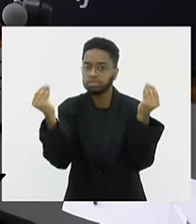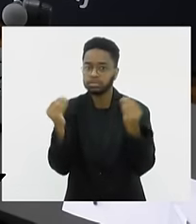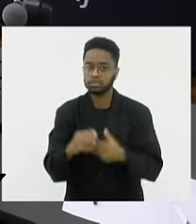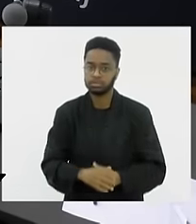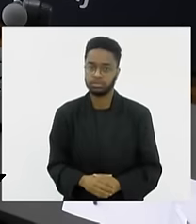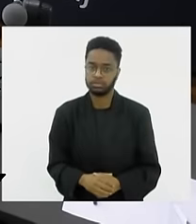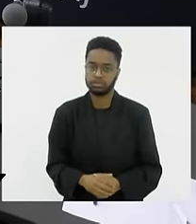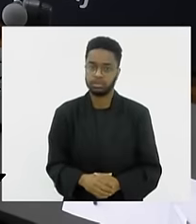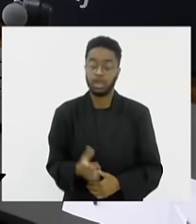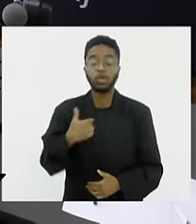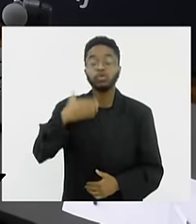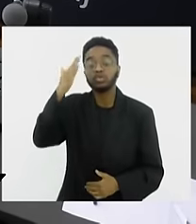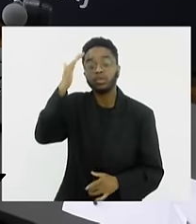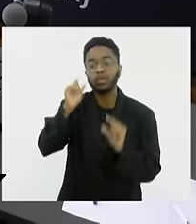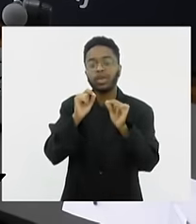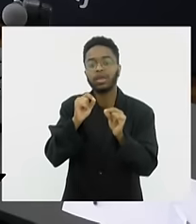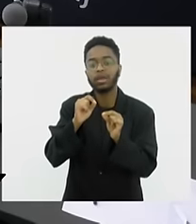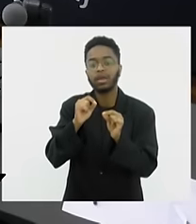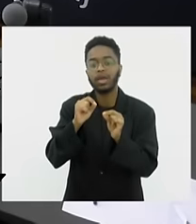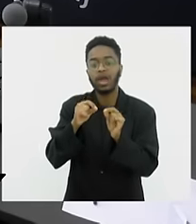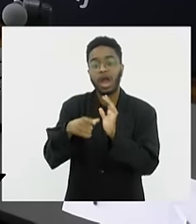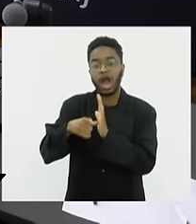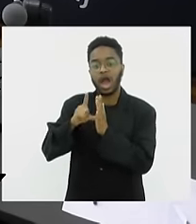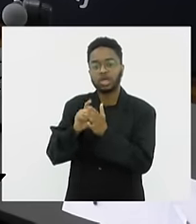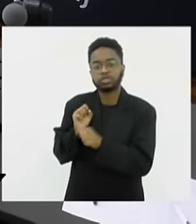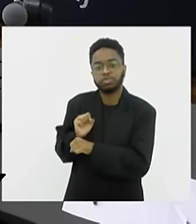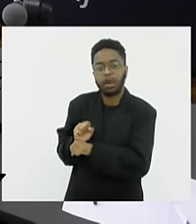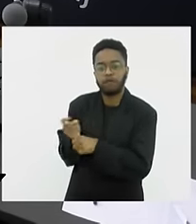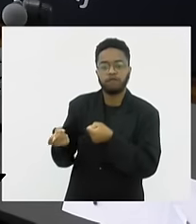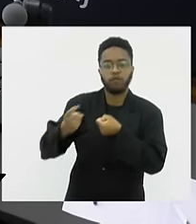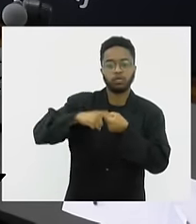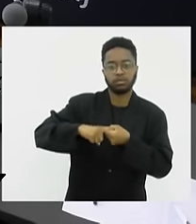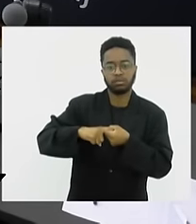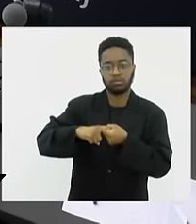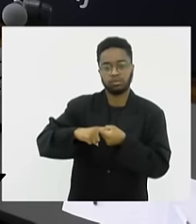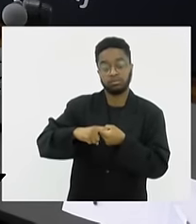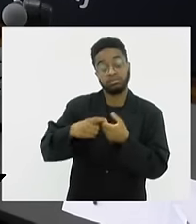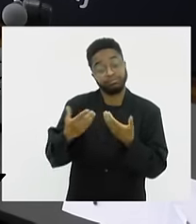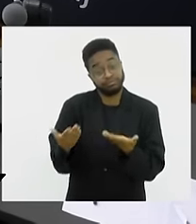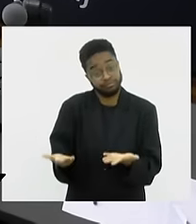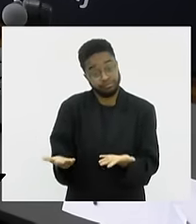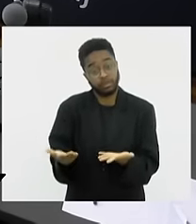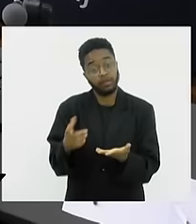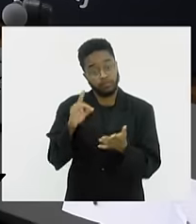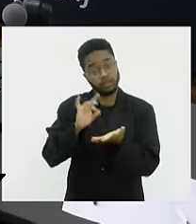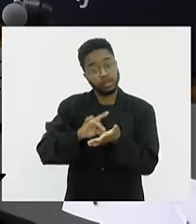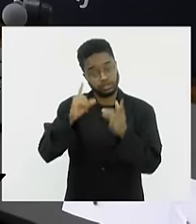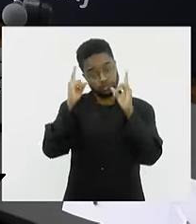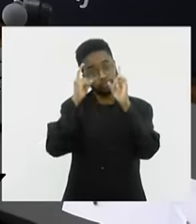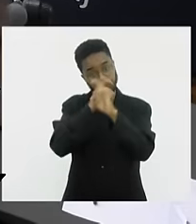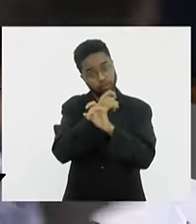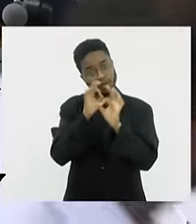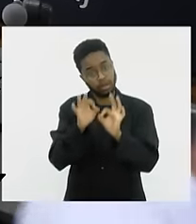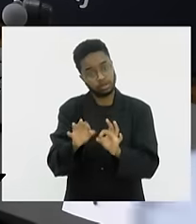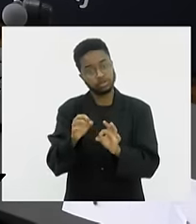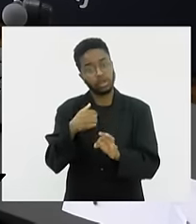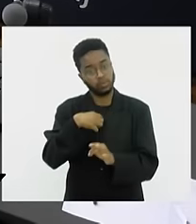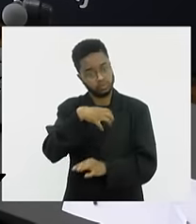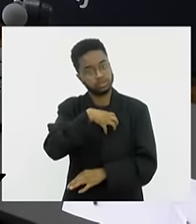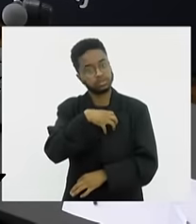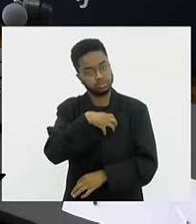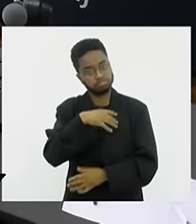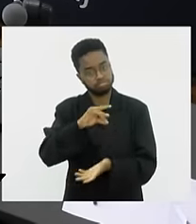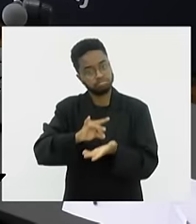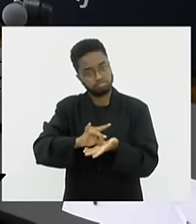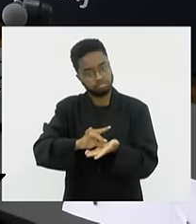eu fiquei sabendo que eles estavam desviando. Parava antes e voltava. Parava antes e voltava. E, na realidade, uma dificuldade muito grande. E eu senti, tá, com